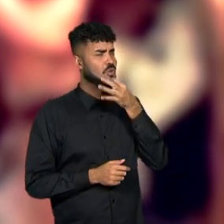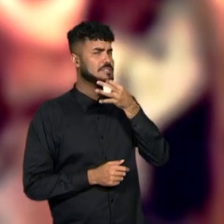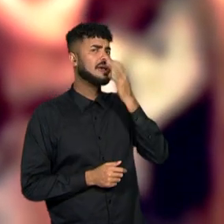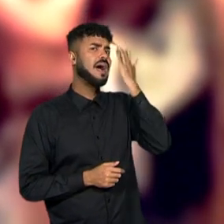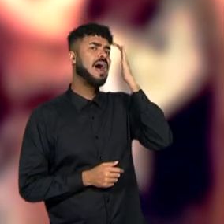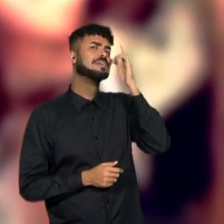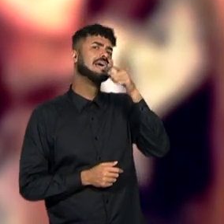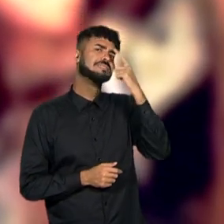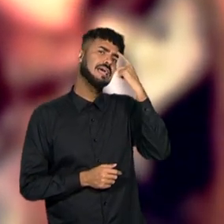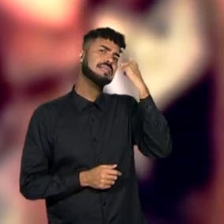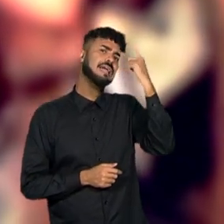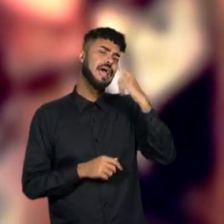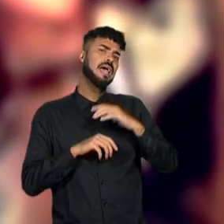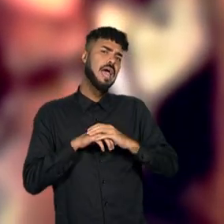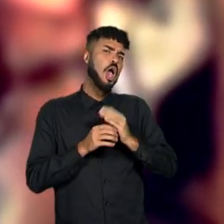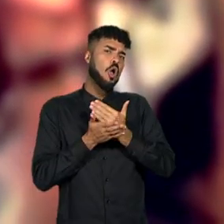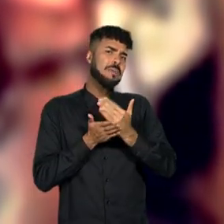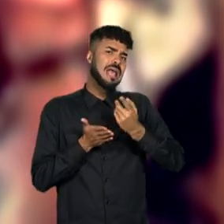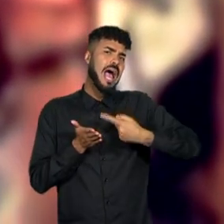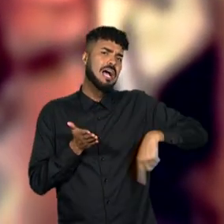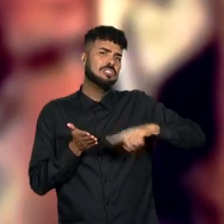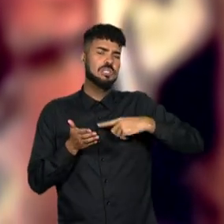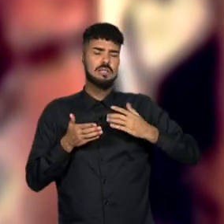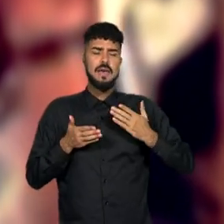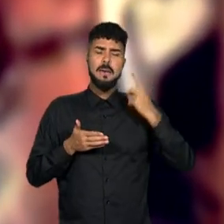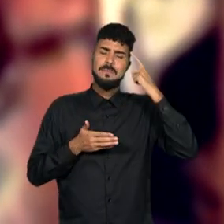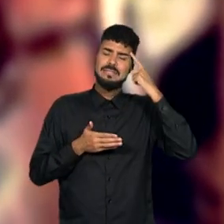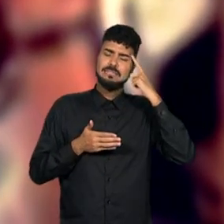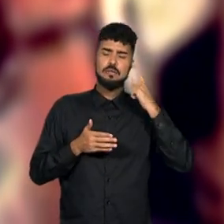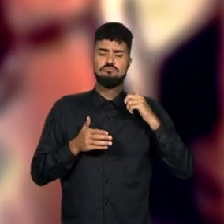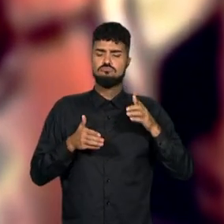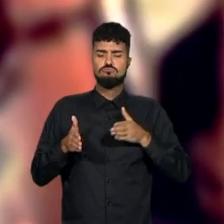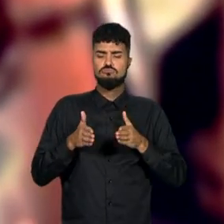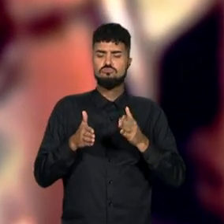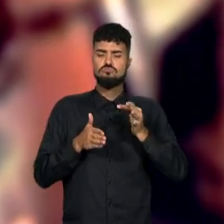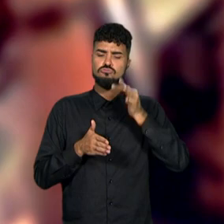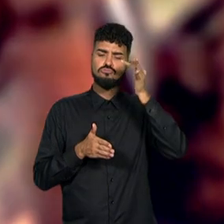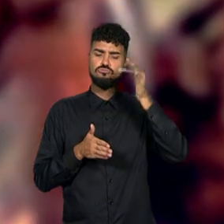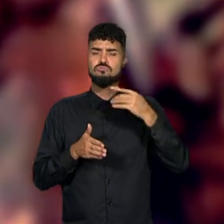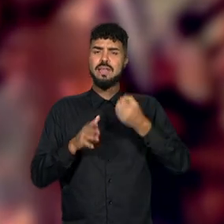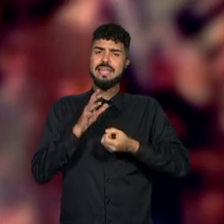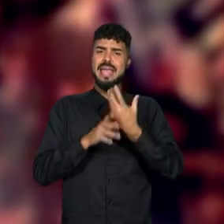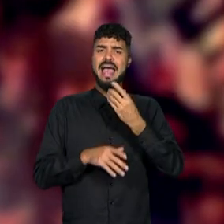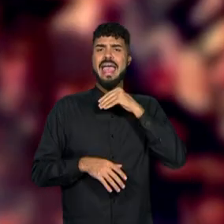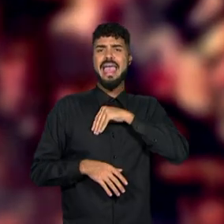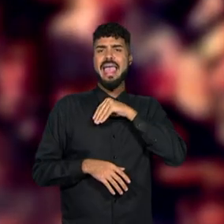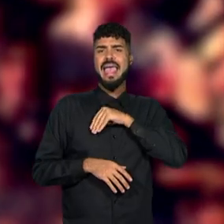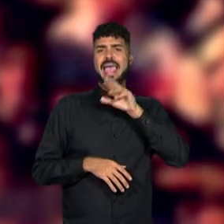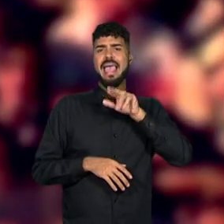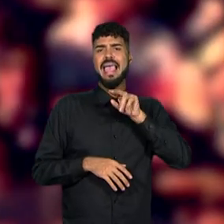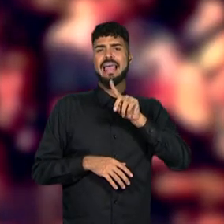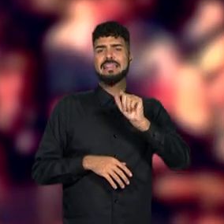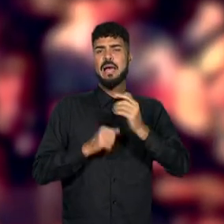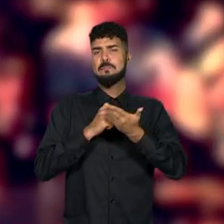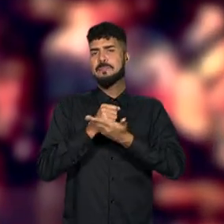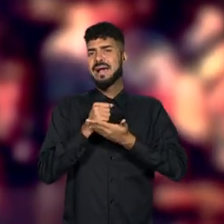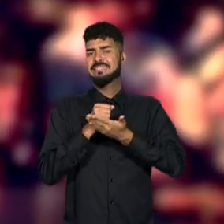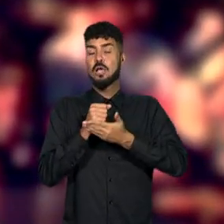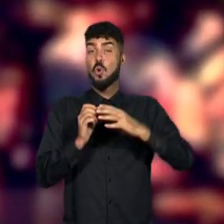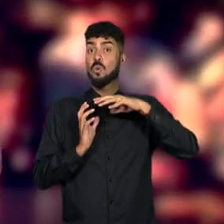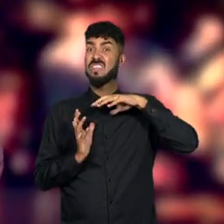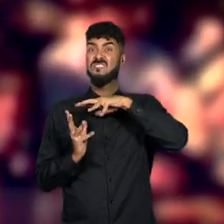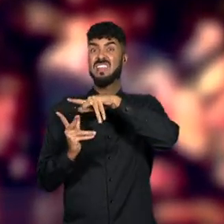ideia de se caminhar para avançar no sentido da renda básica universal como fato,